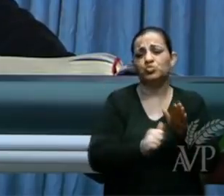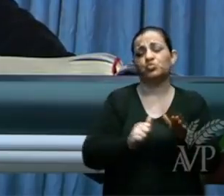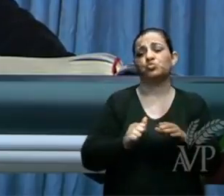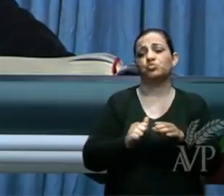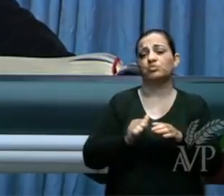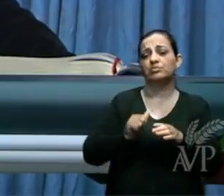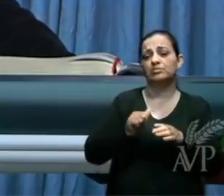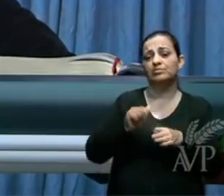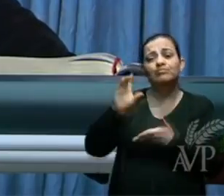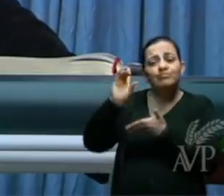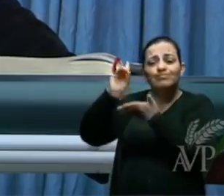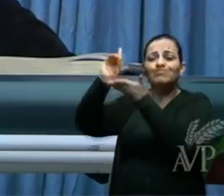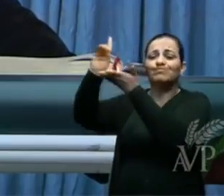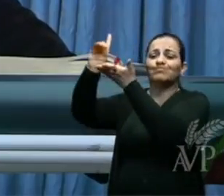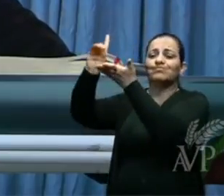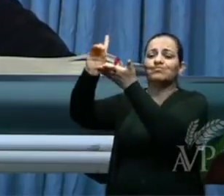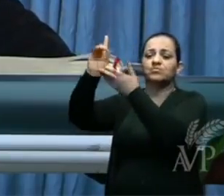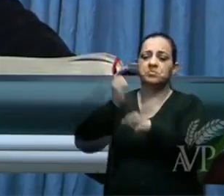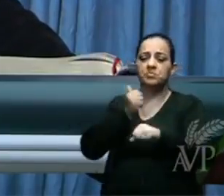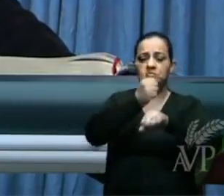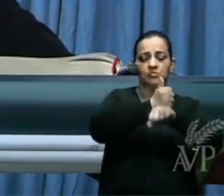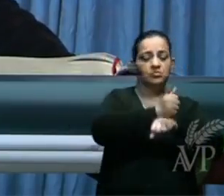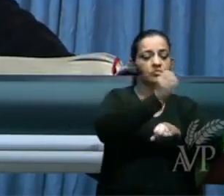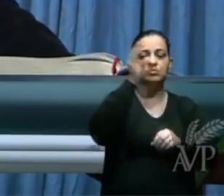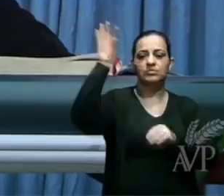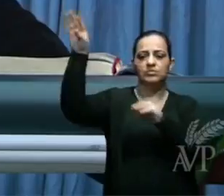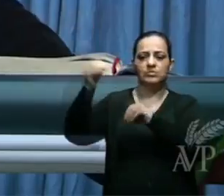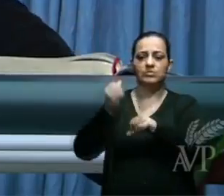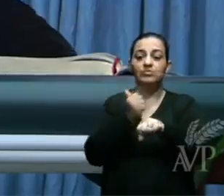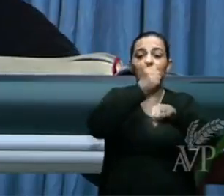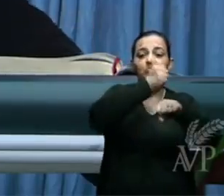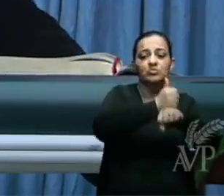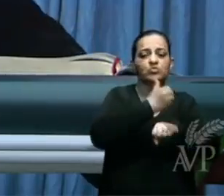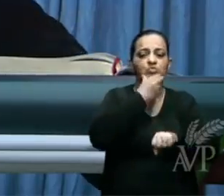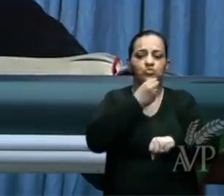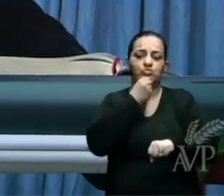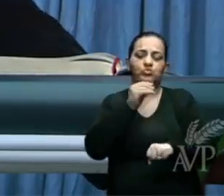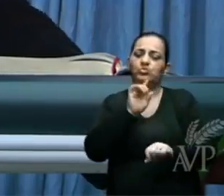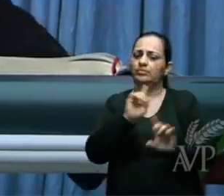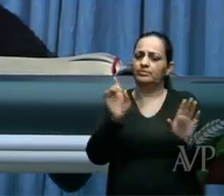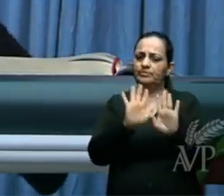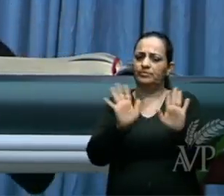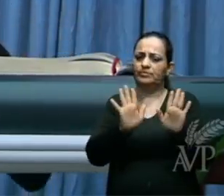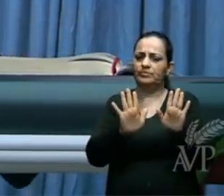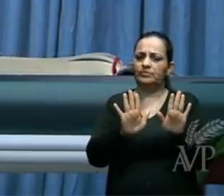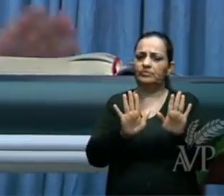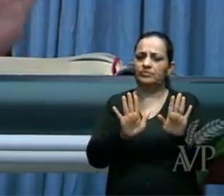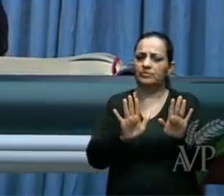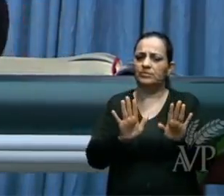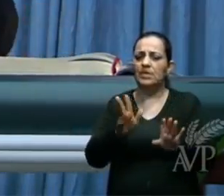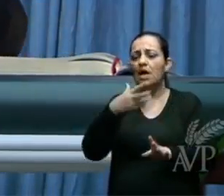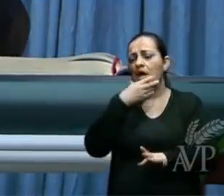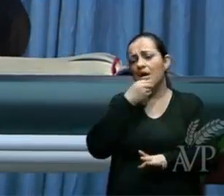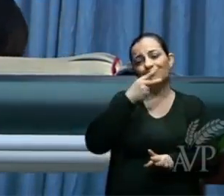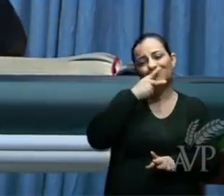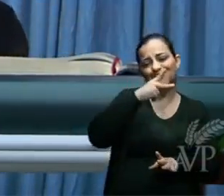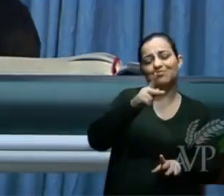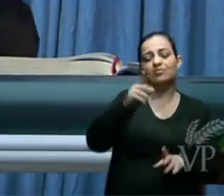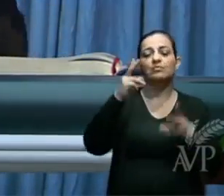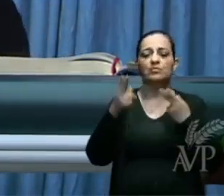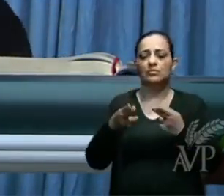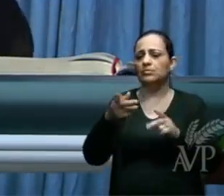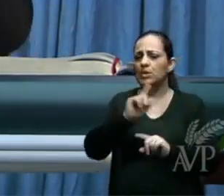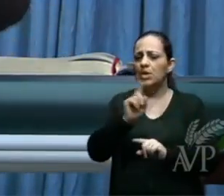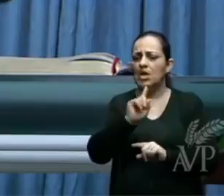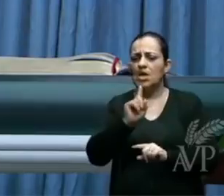de deus irmão pra colocar em cima de um homem algo a mais o profeta mesmo ele ele não é